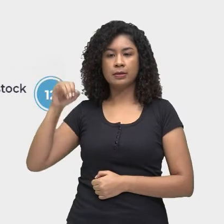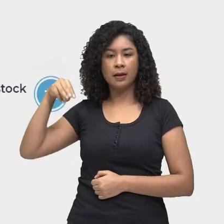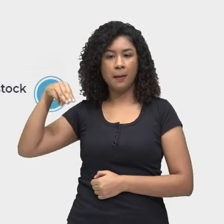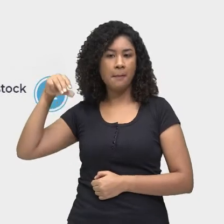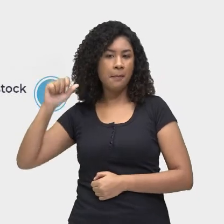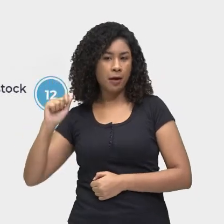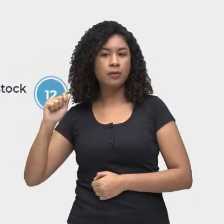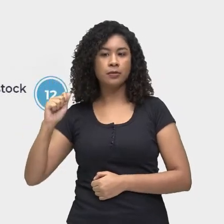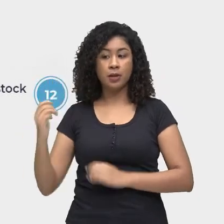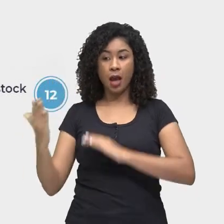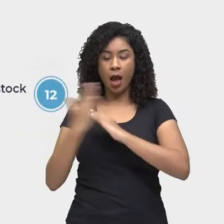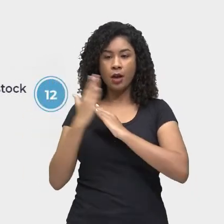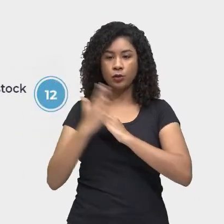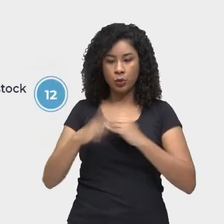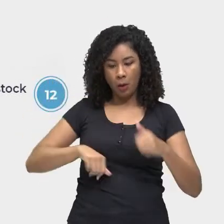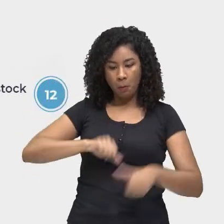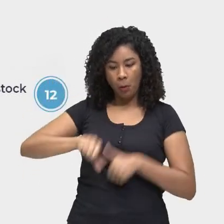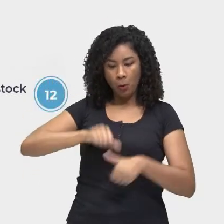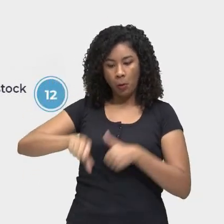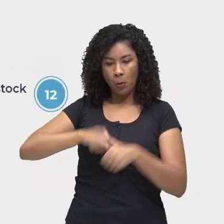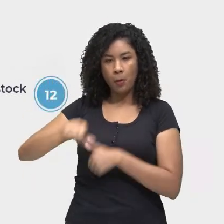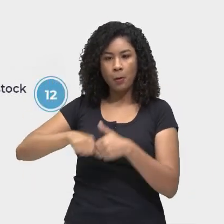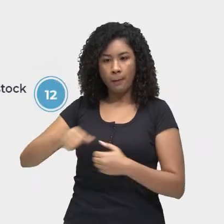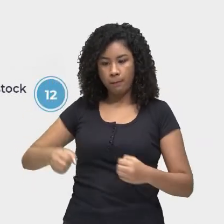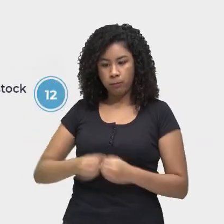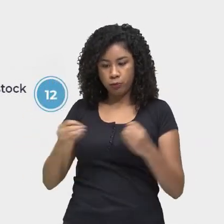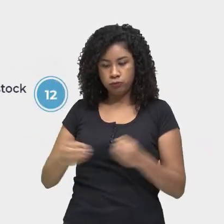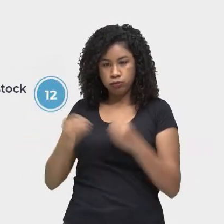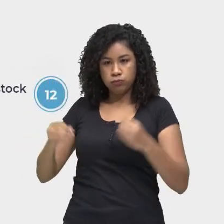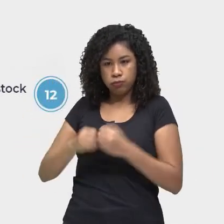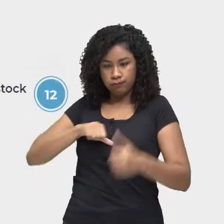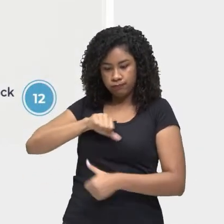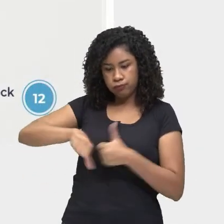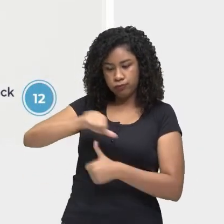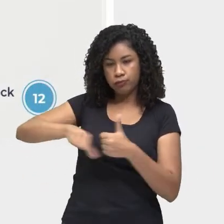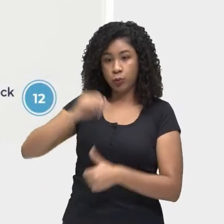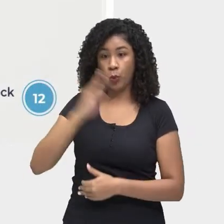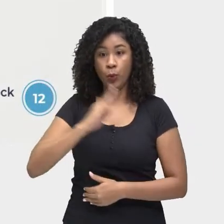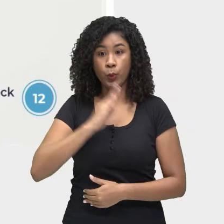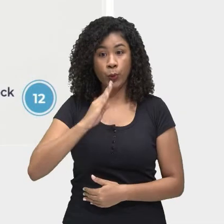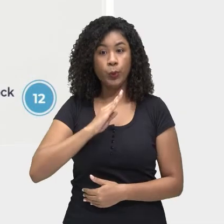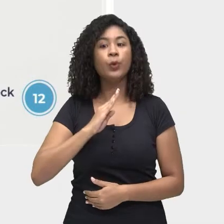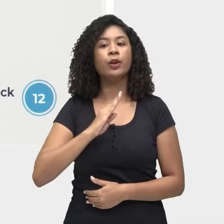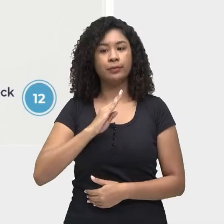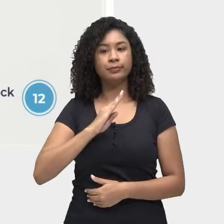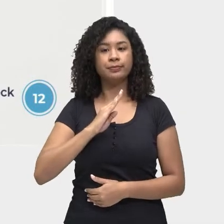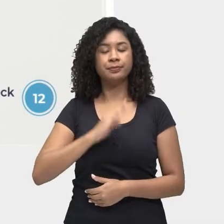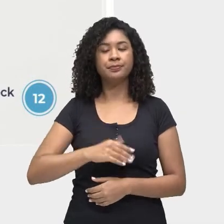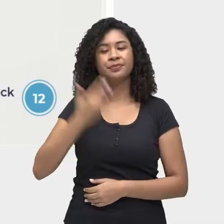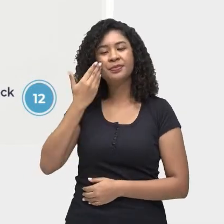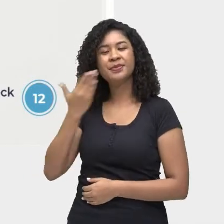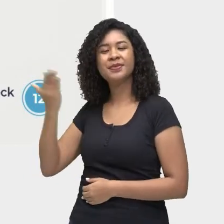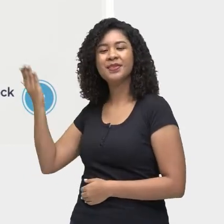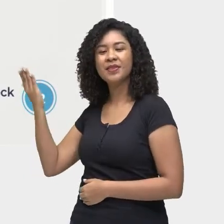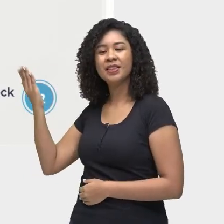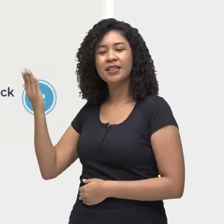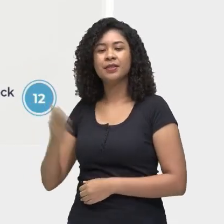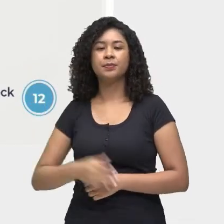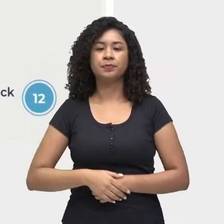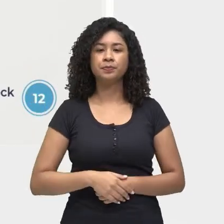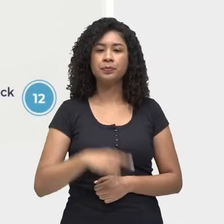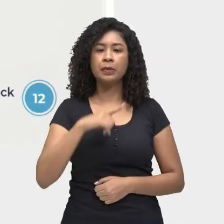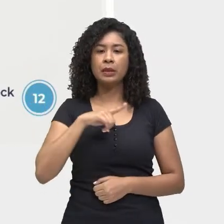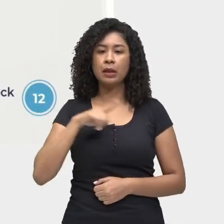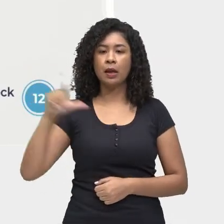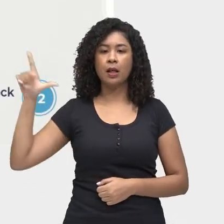digestão. Então, elas vão quebrar, elas vão facilitar. A gente pode observar aqui na imagem que eu tenho a lactose,